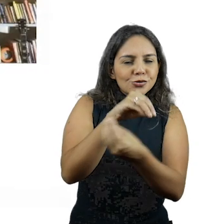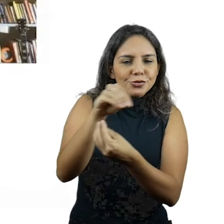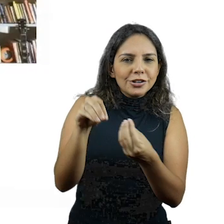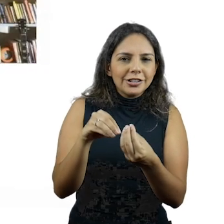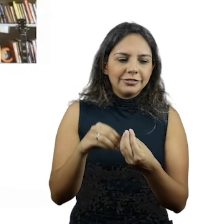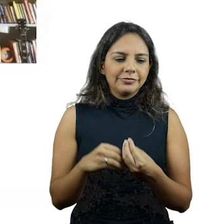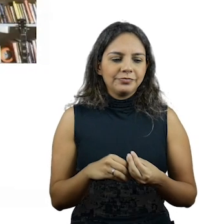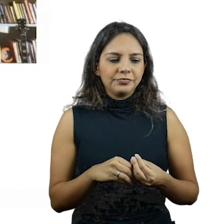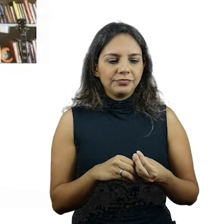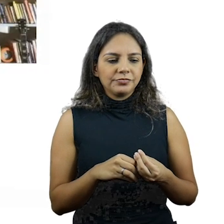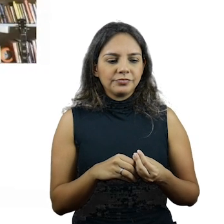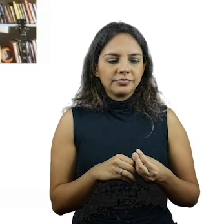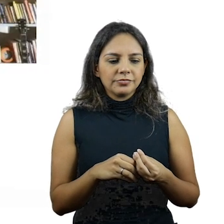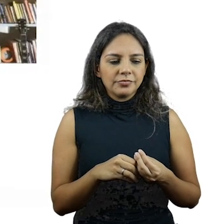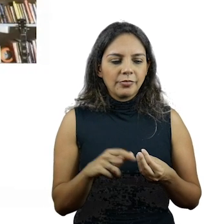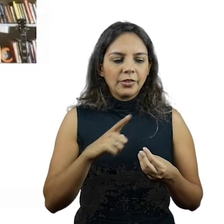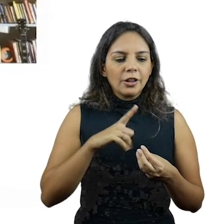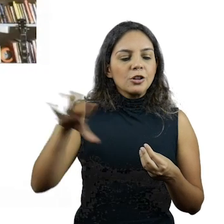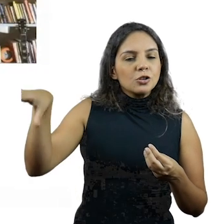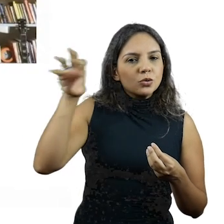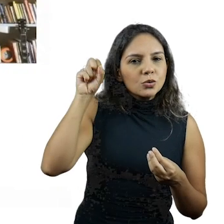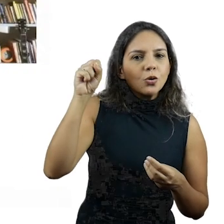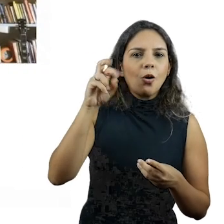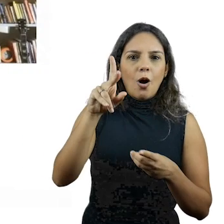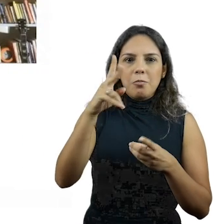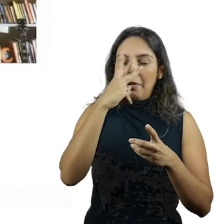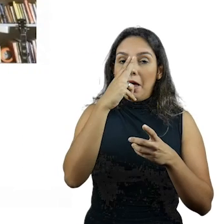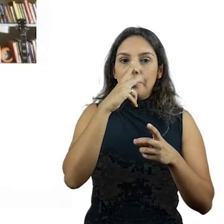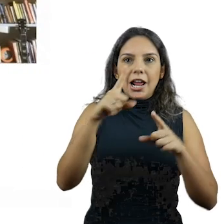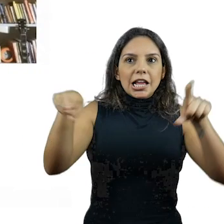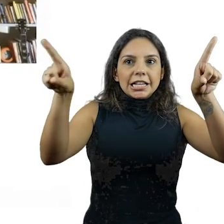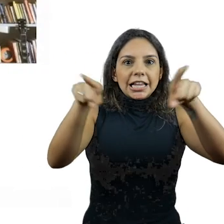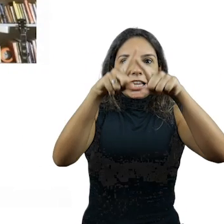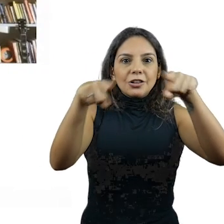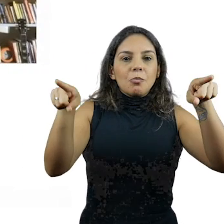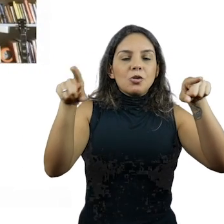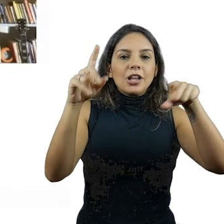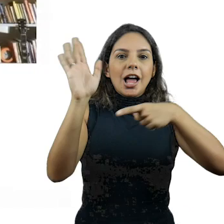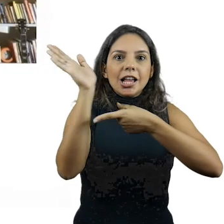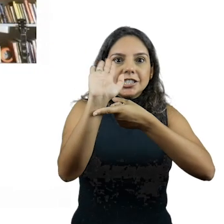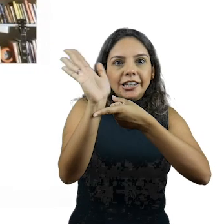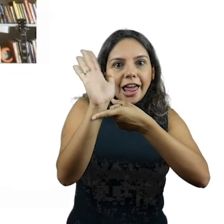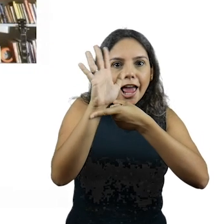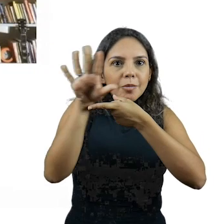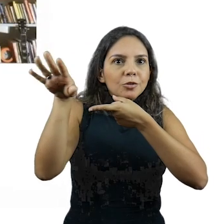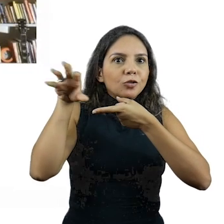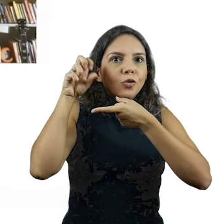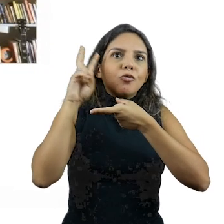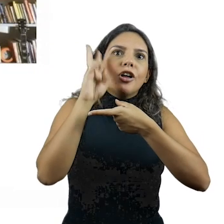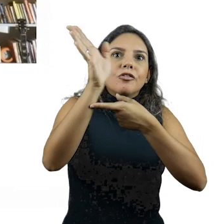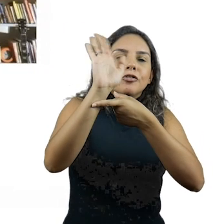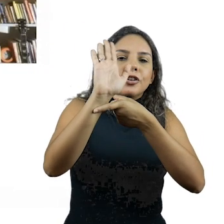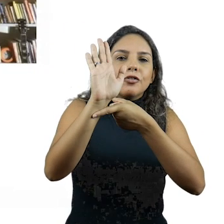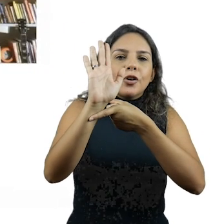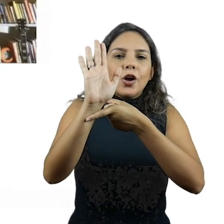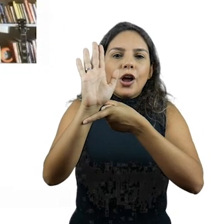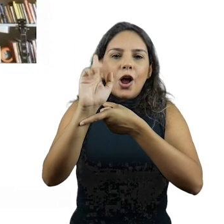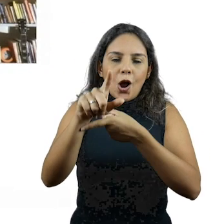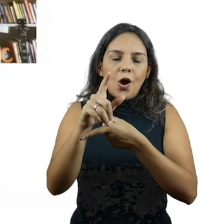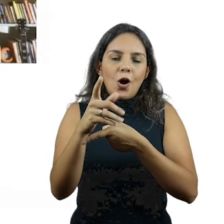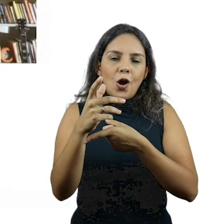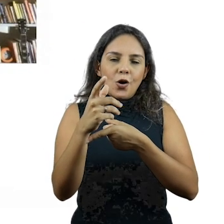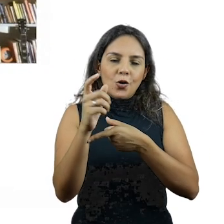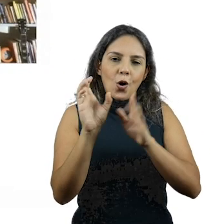tem também algo a ver com a trilha sonora, né? De cinema, que você, né, bota o conceito para o livro, bem